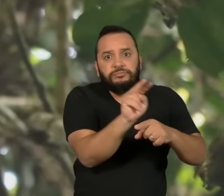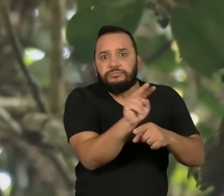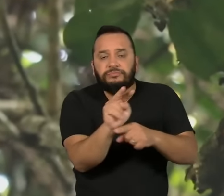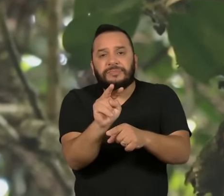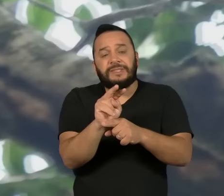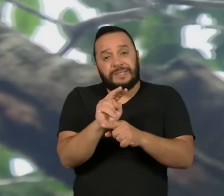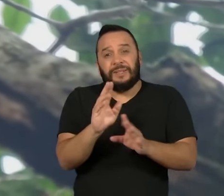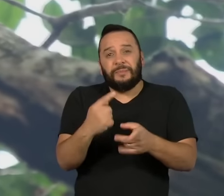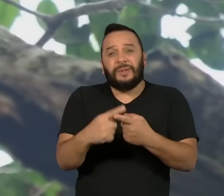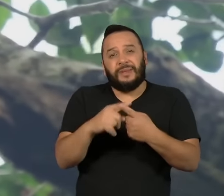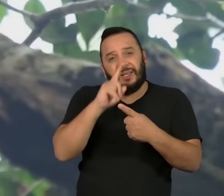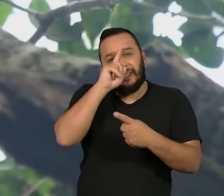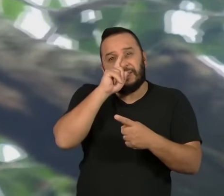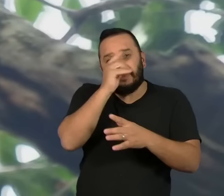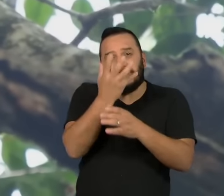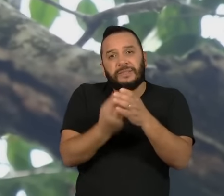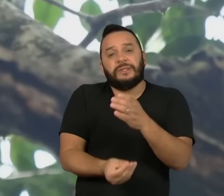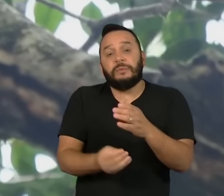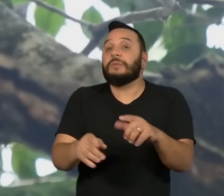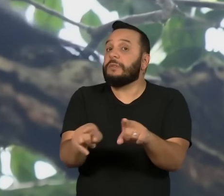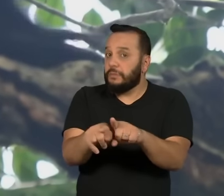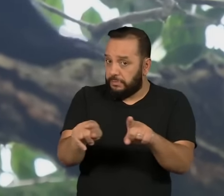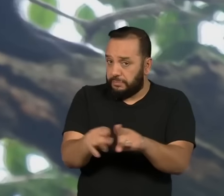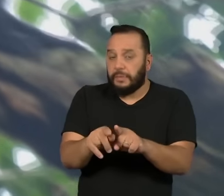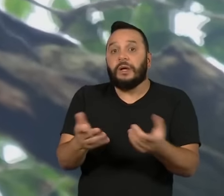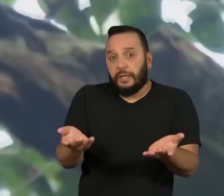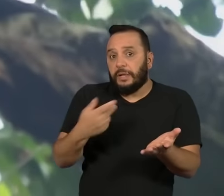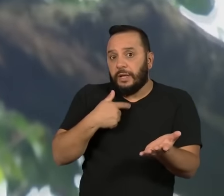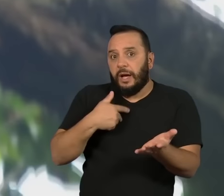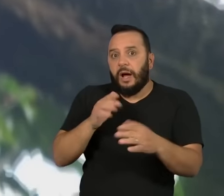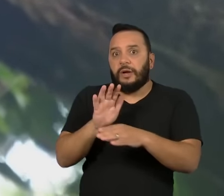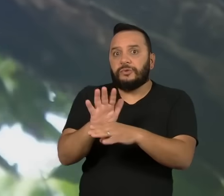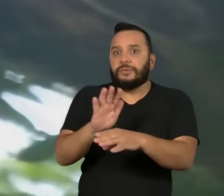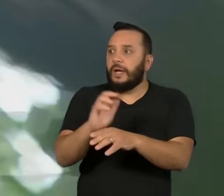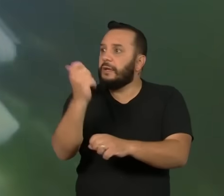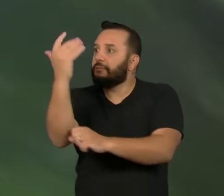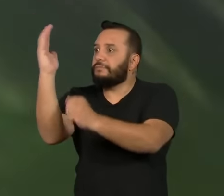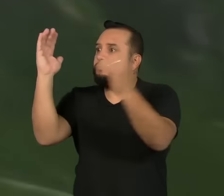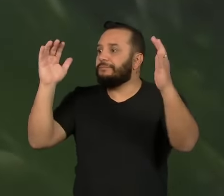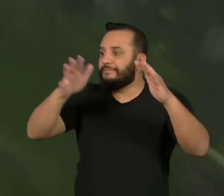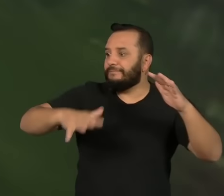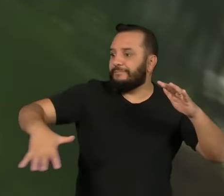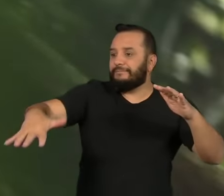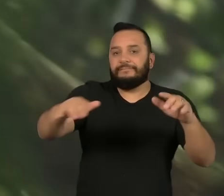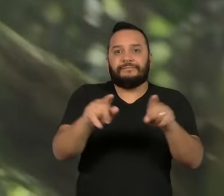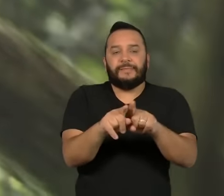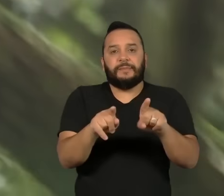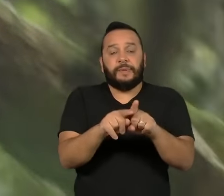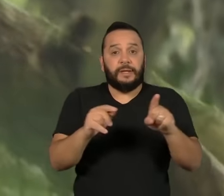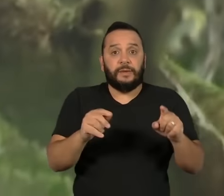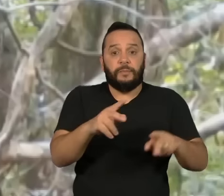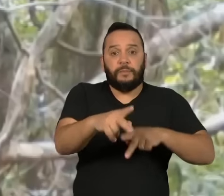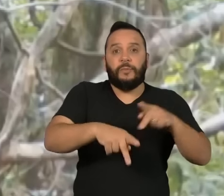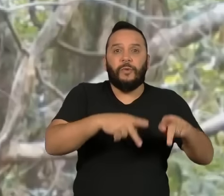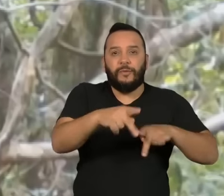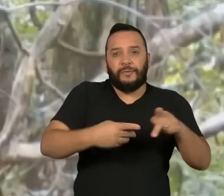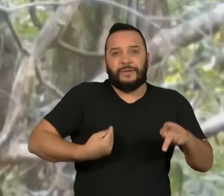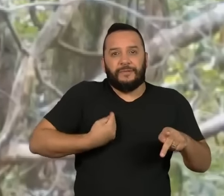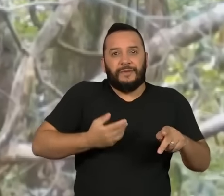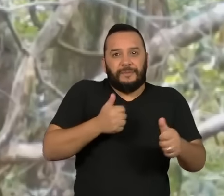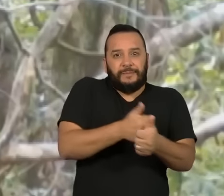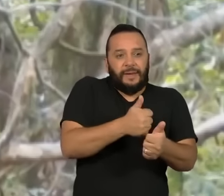de extinção, além de beneficiar o habitat e as comunidades. É mais um reconhecimento